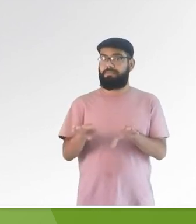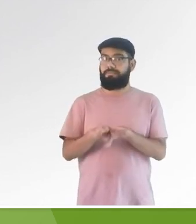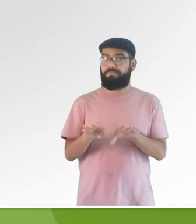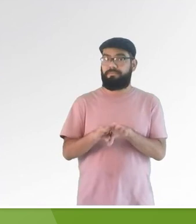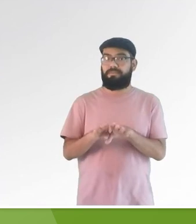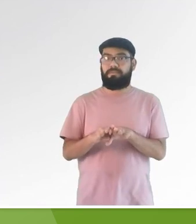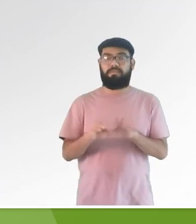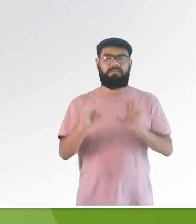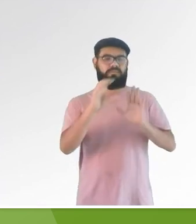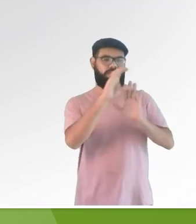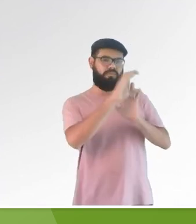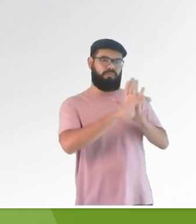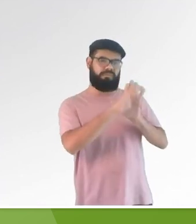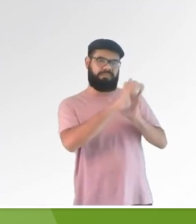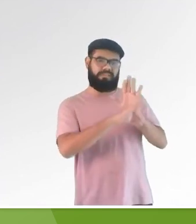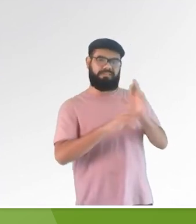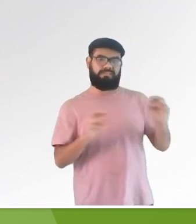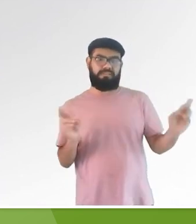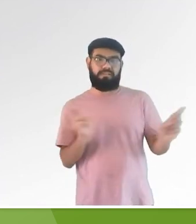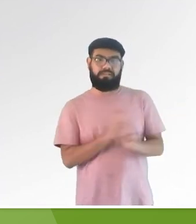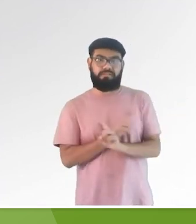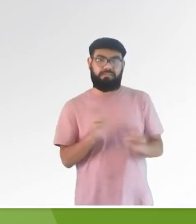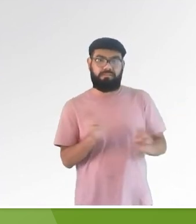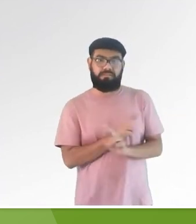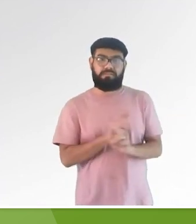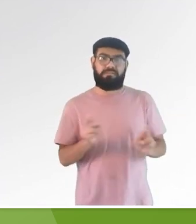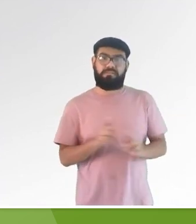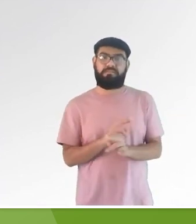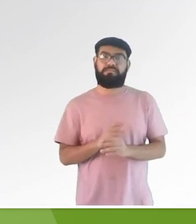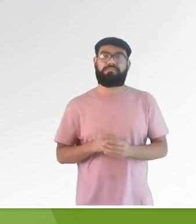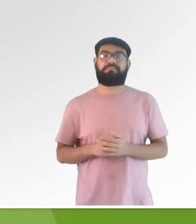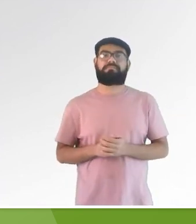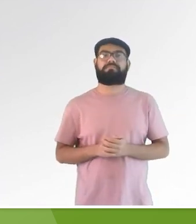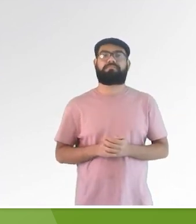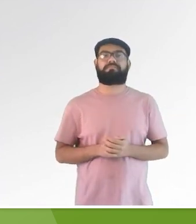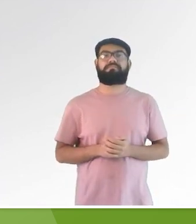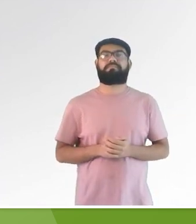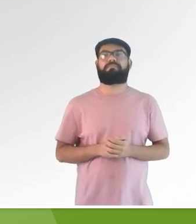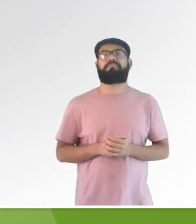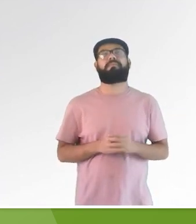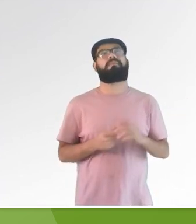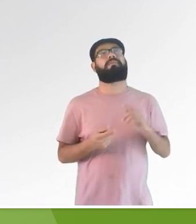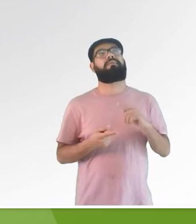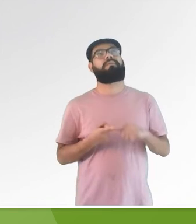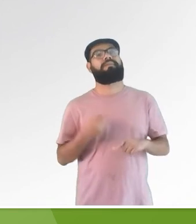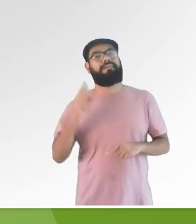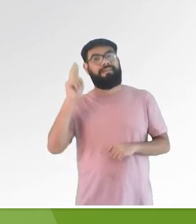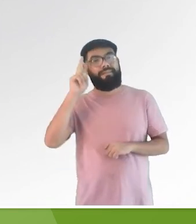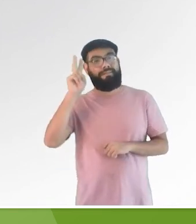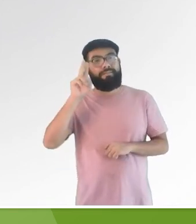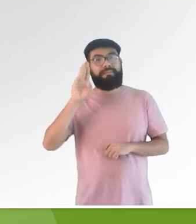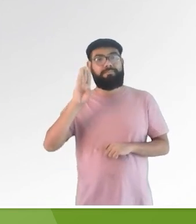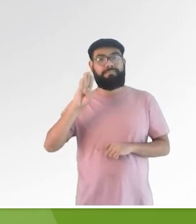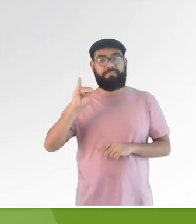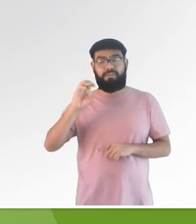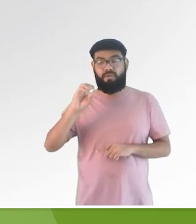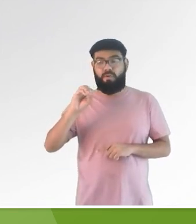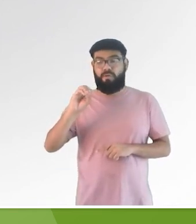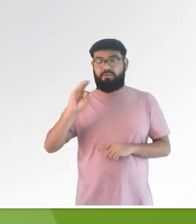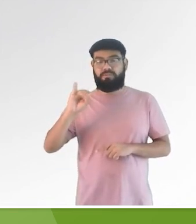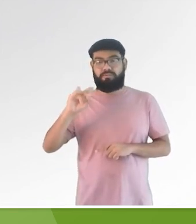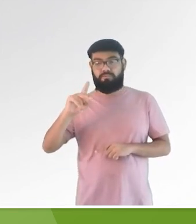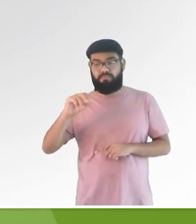se relacionam, inclusive com os fatores bióticos, abióticos, né? Então, a gente tem a maior probabilidade de encontrar uma espécie ou outra